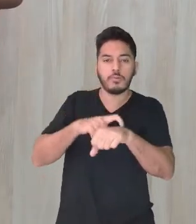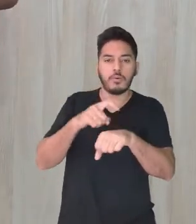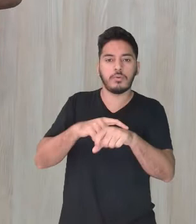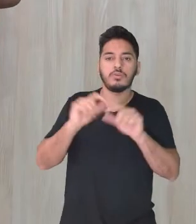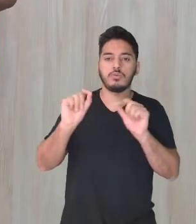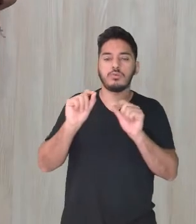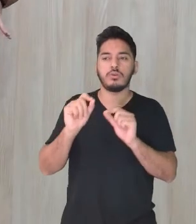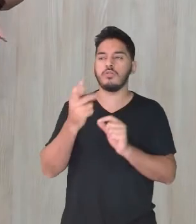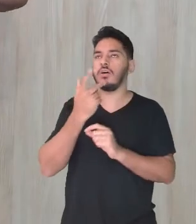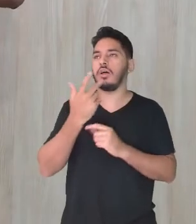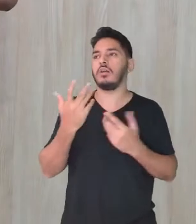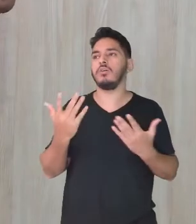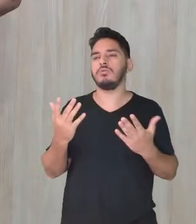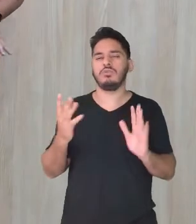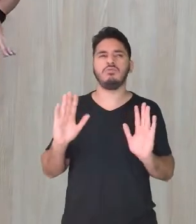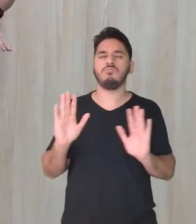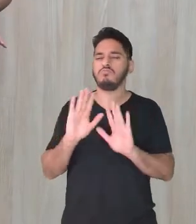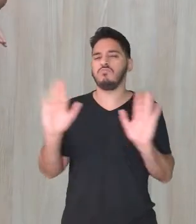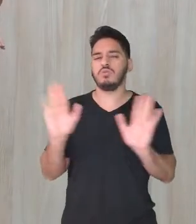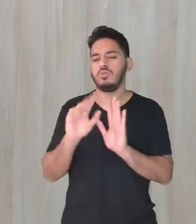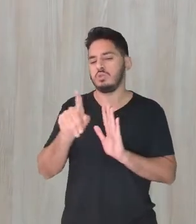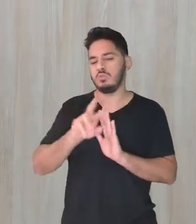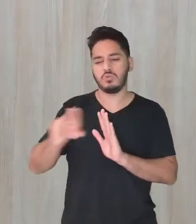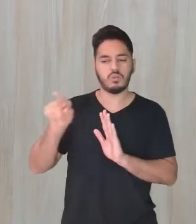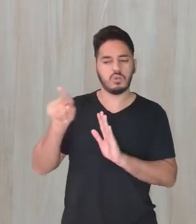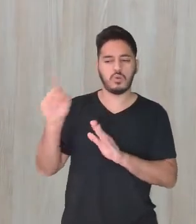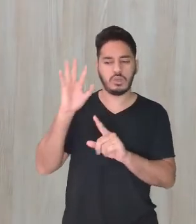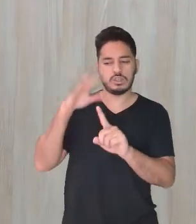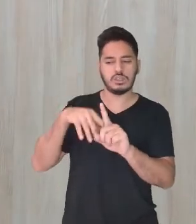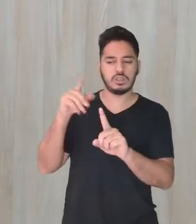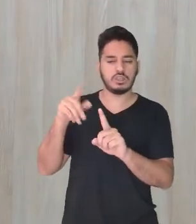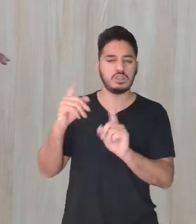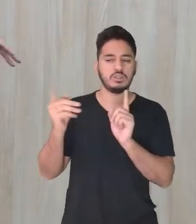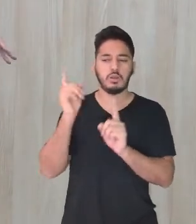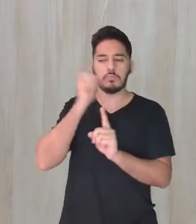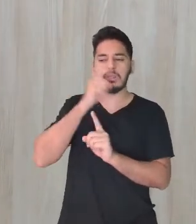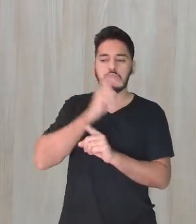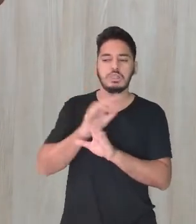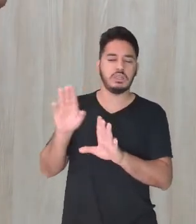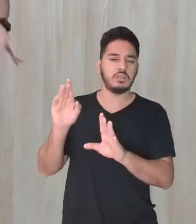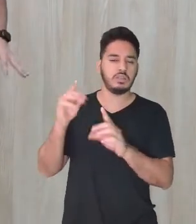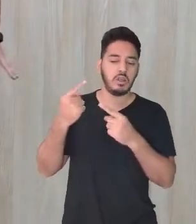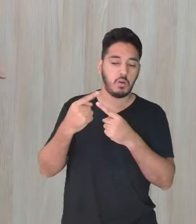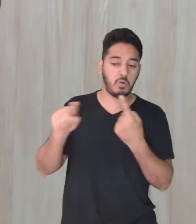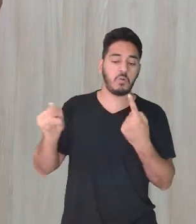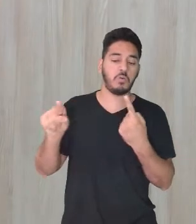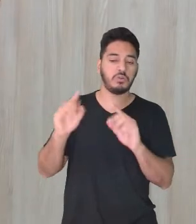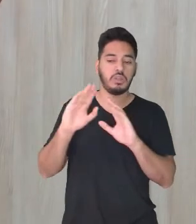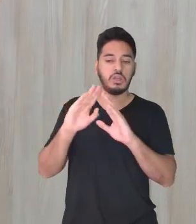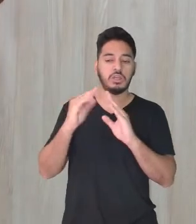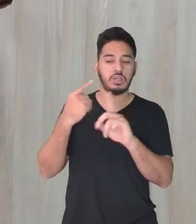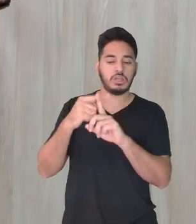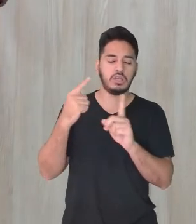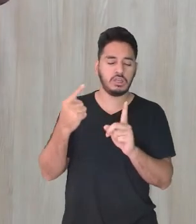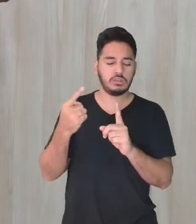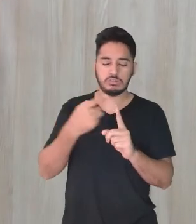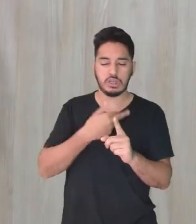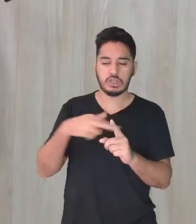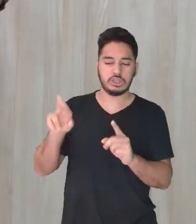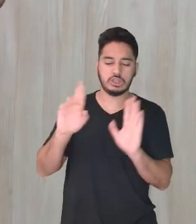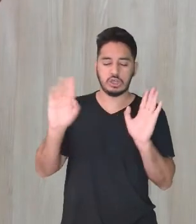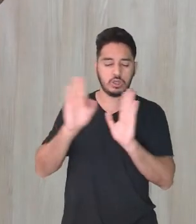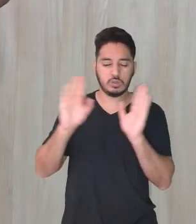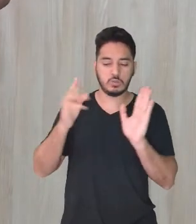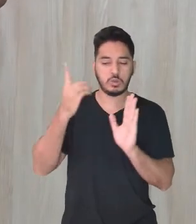momento que disseram assim, não, isso aí não é mais sagrado, isso é profano. É contra a igreja, né? Contra a religião, é contra